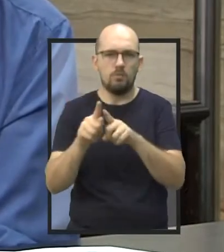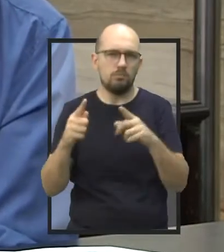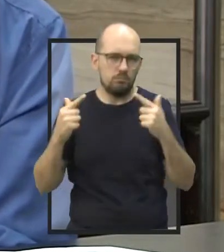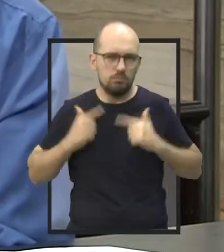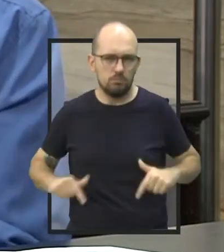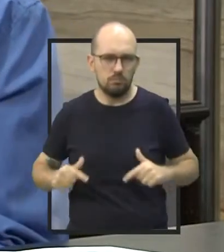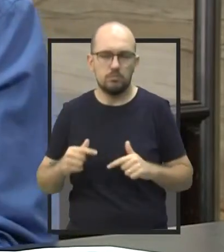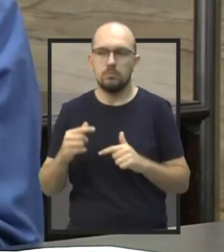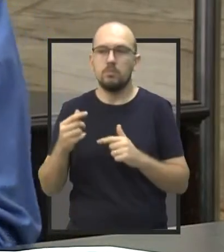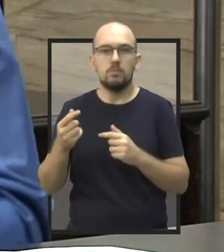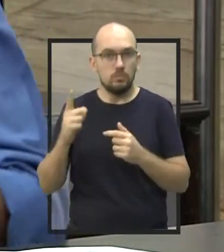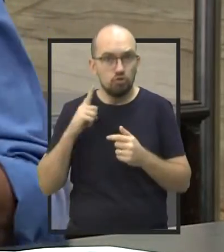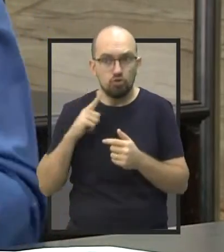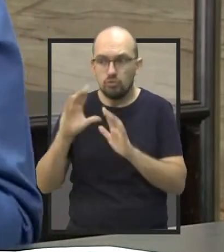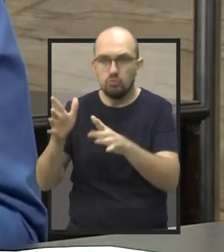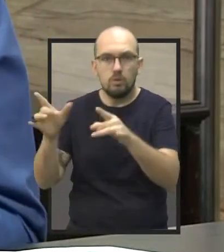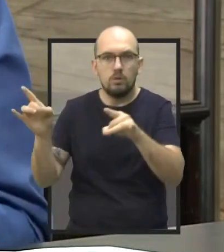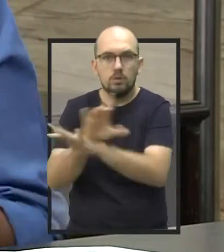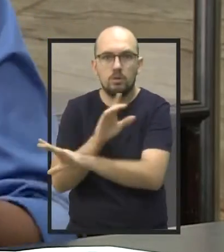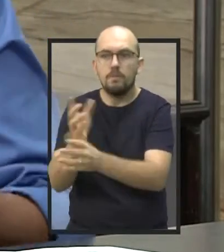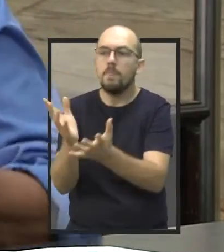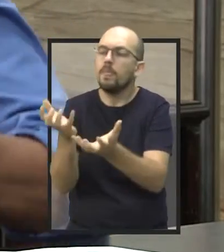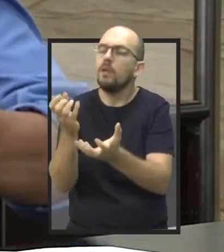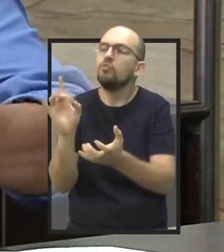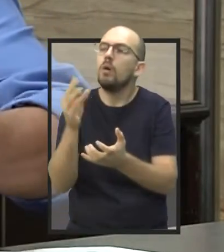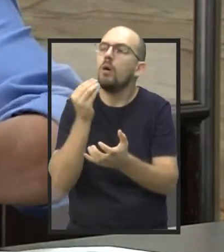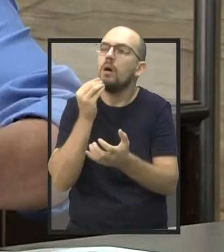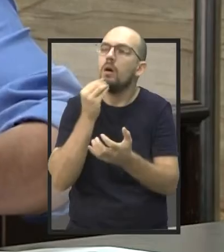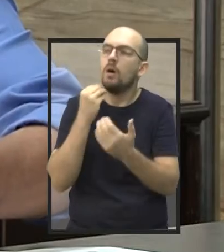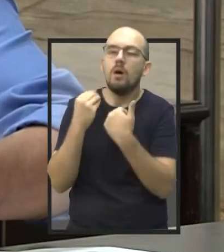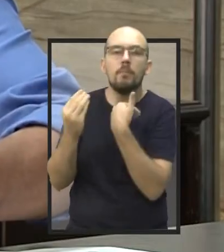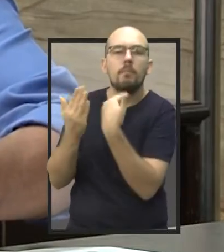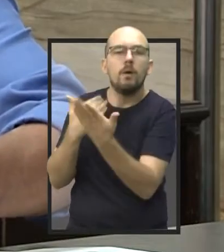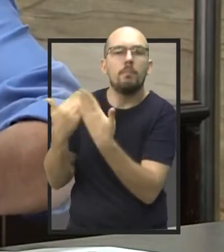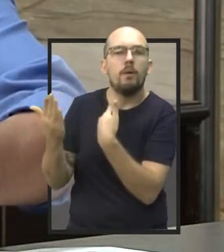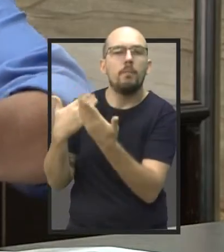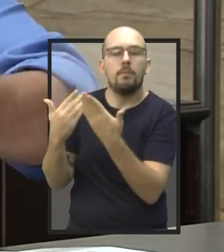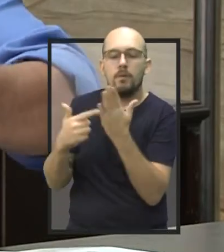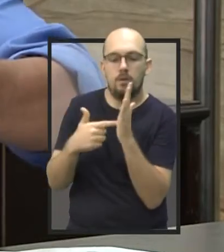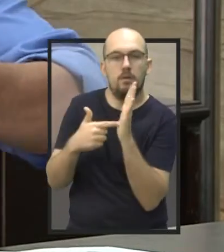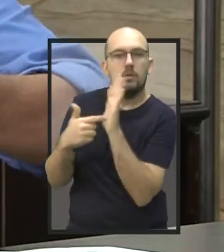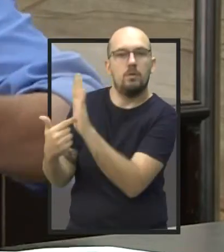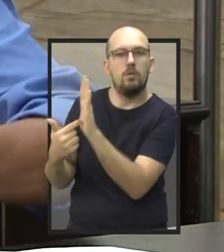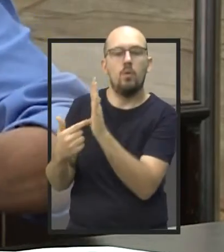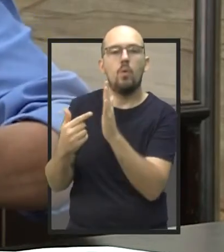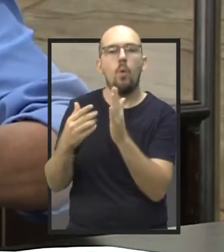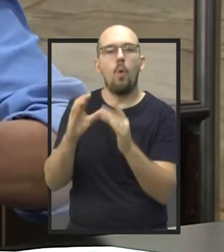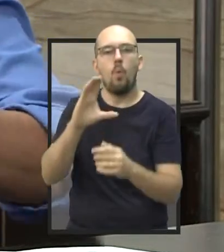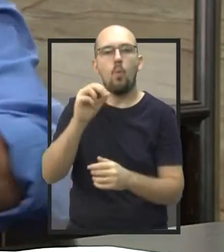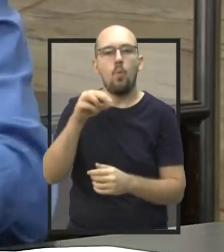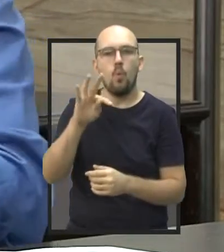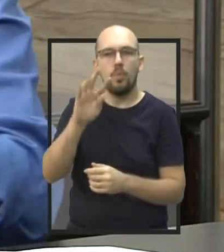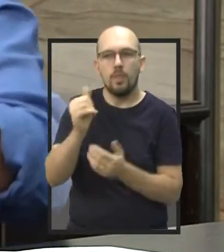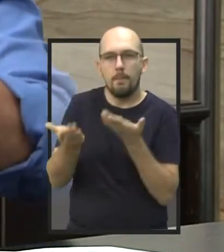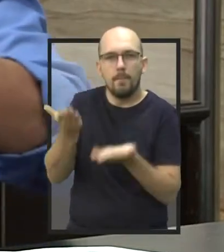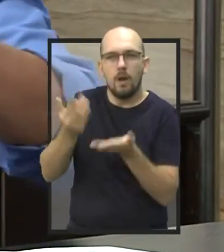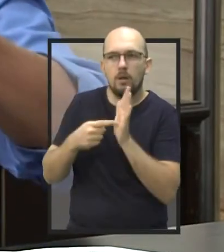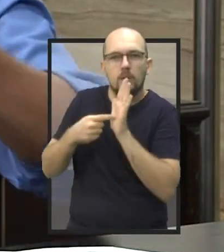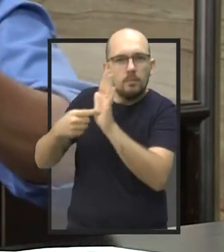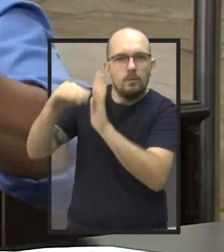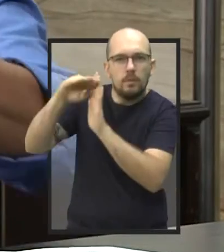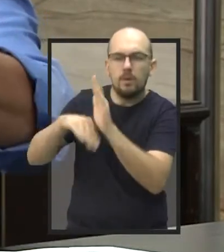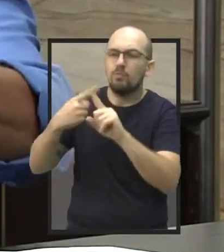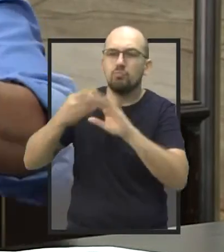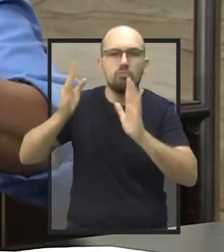contas. Então, o que eles queriam era uma oportunidade para prestar conta com uma prefeitura, porque eles já têm uma série